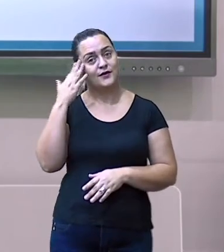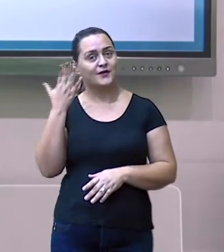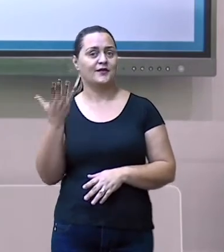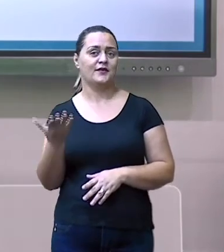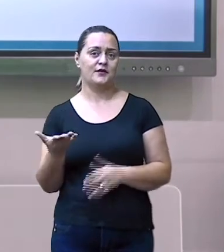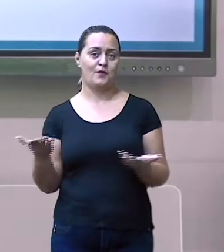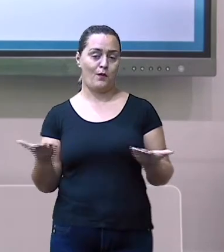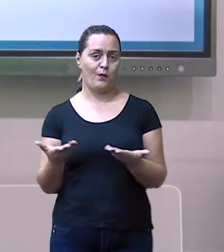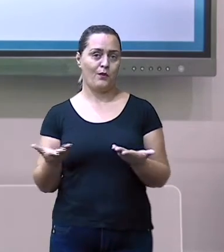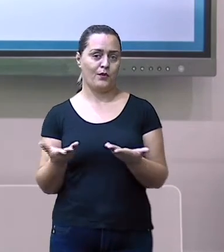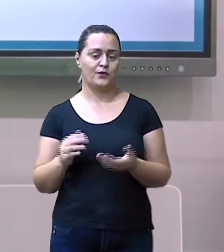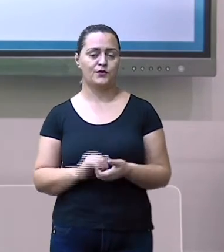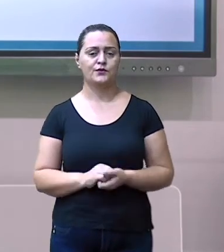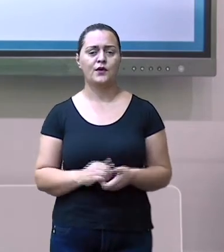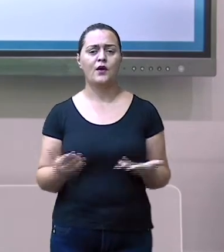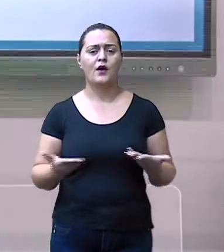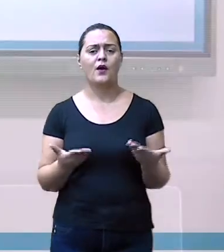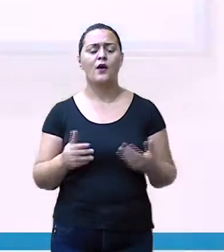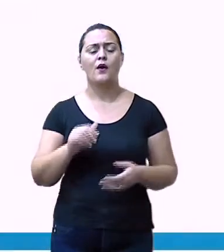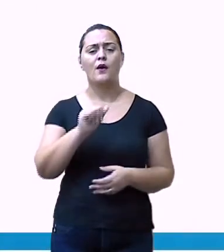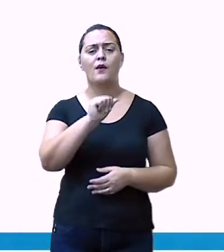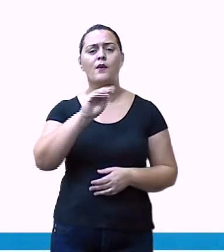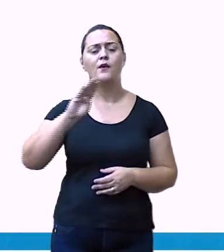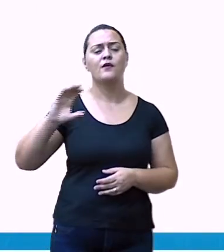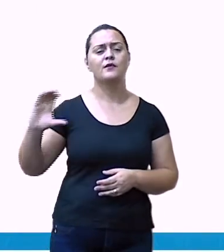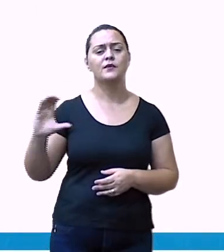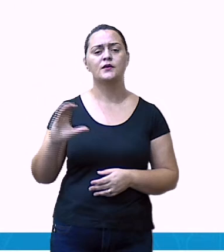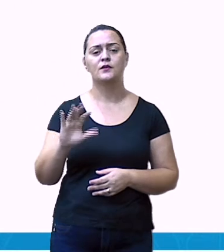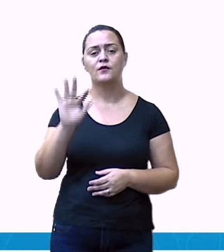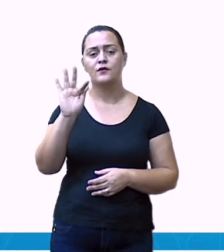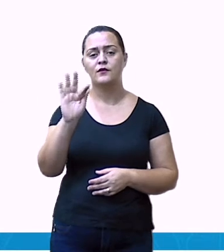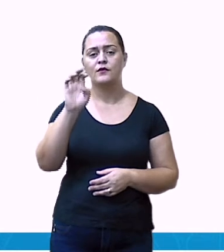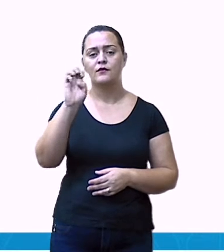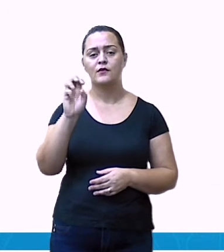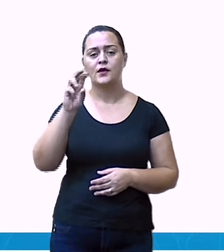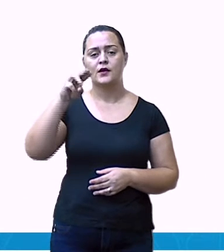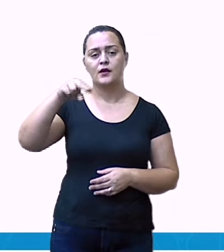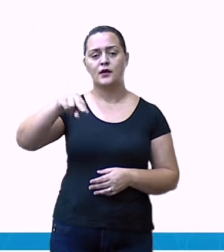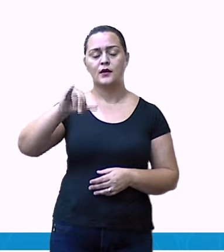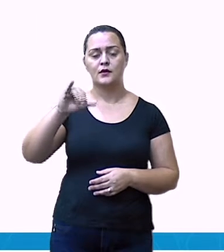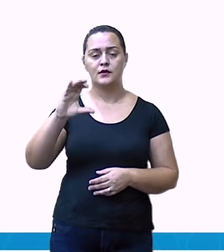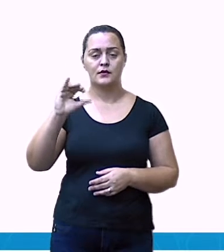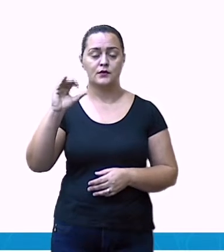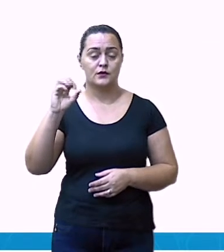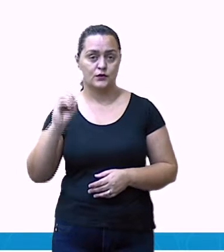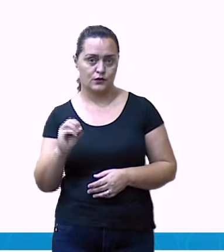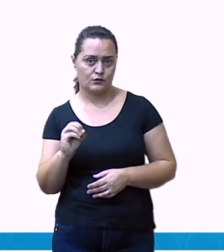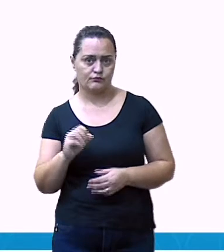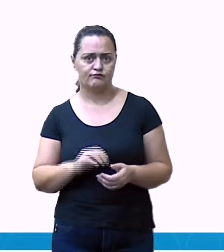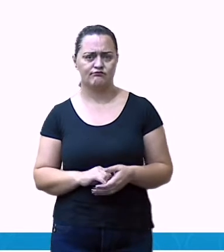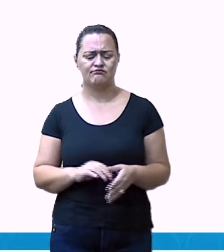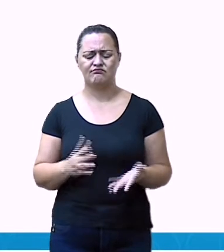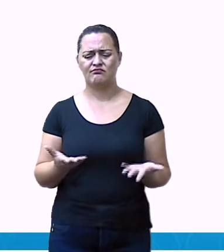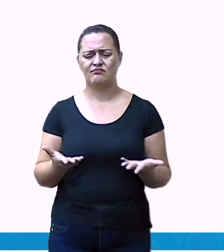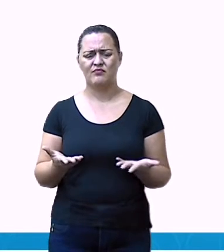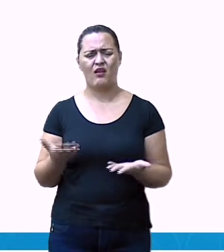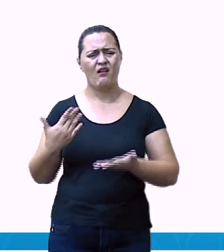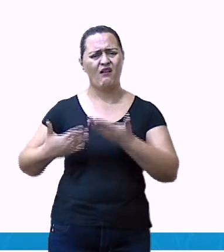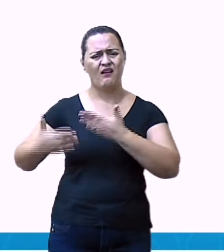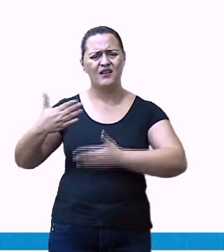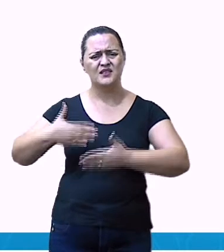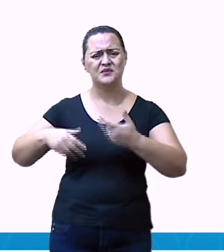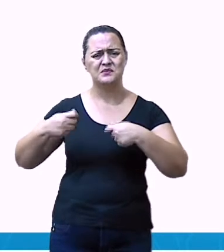internetês. Alfabeto fenício, vamos ler junto comigo? A necessidade de facilitar o comércio e